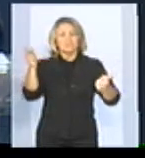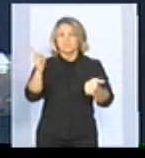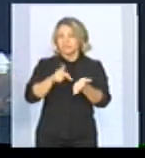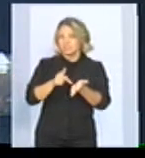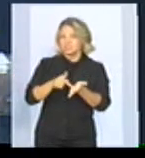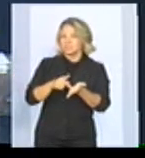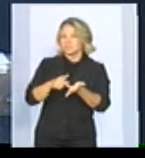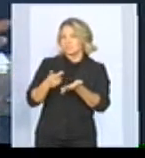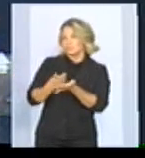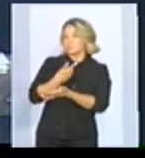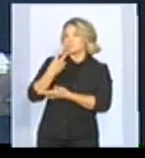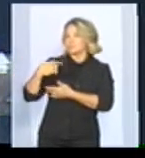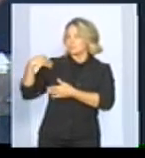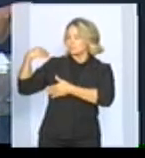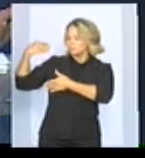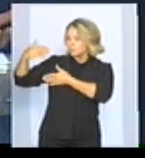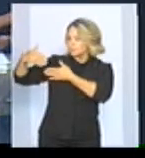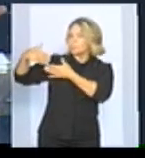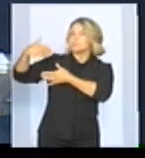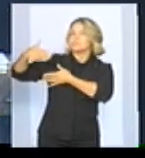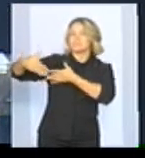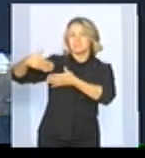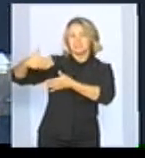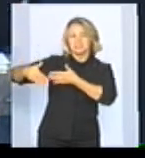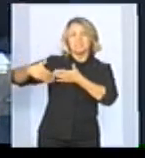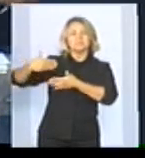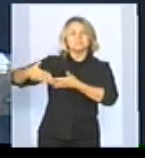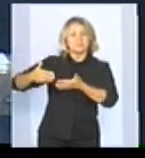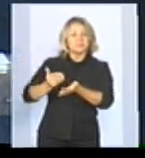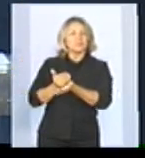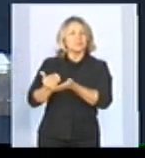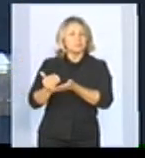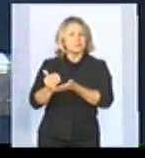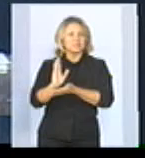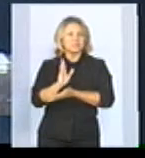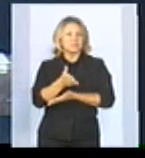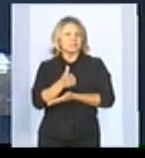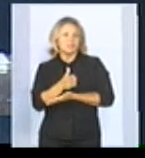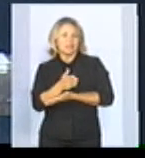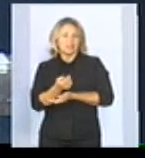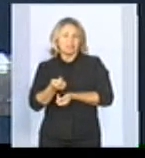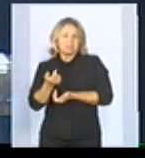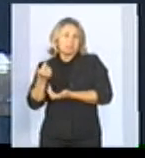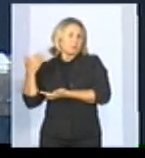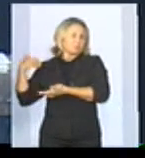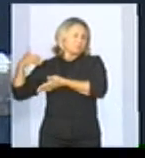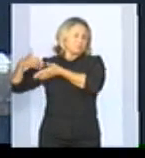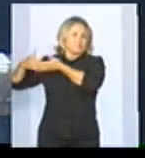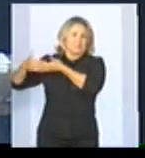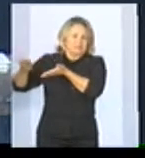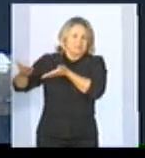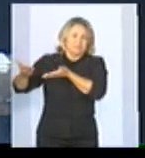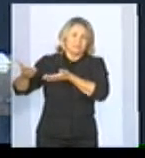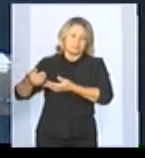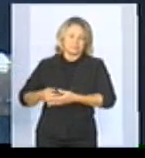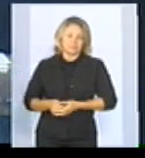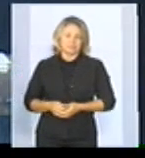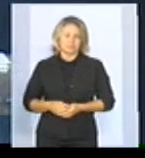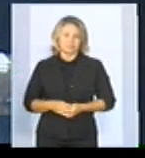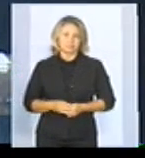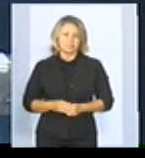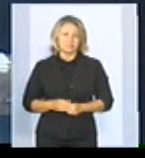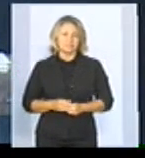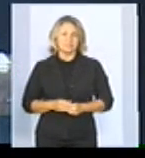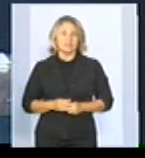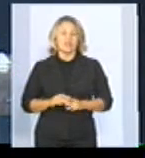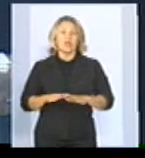virá virá com o tempo e começamos a há muito pouco tempo né